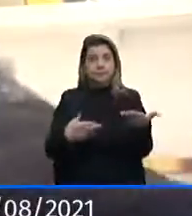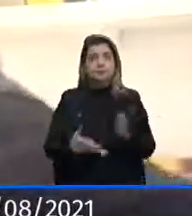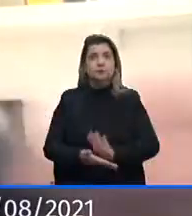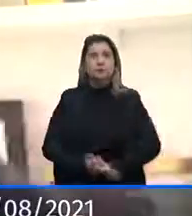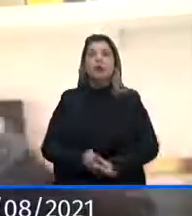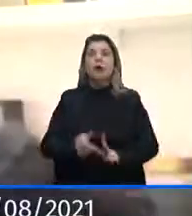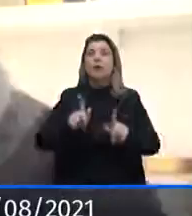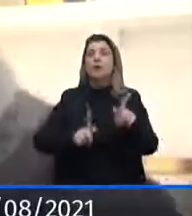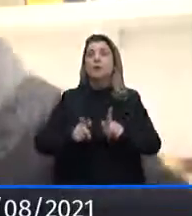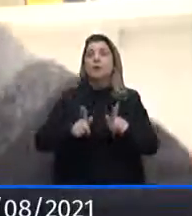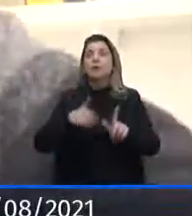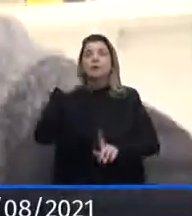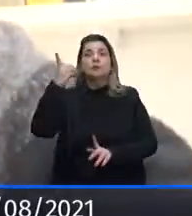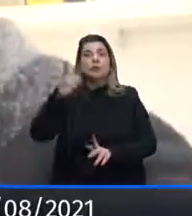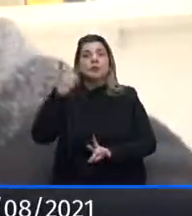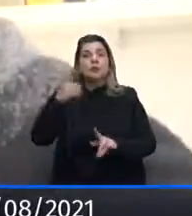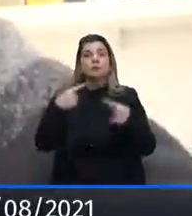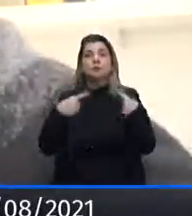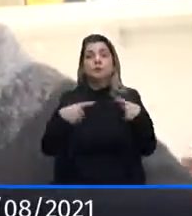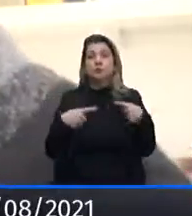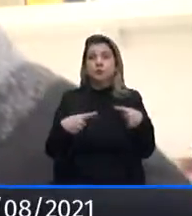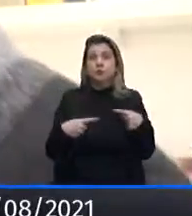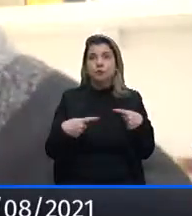Algum deputado deseja discutir?